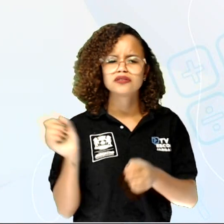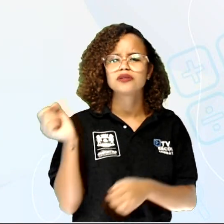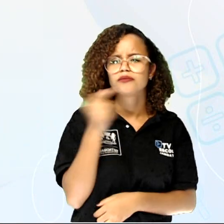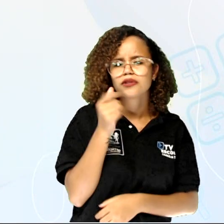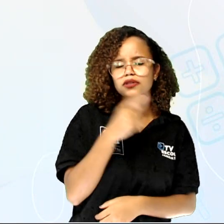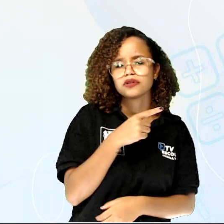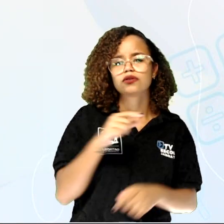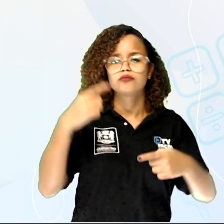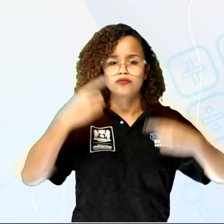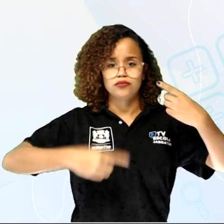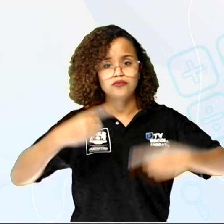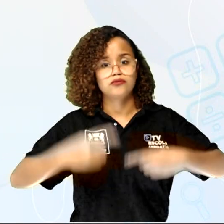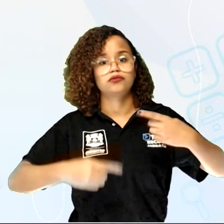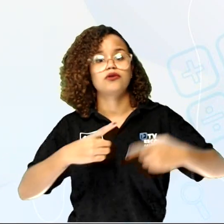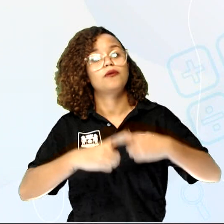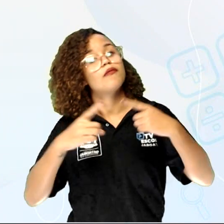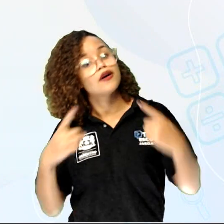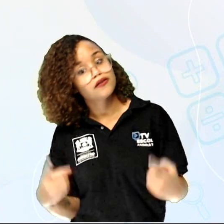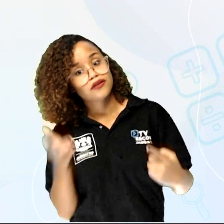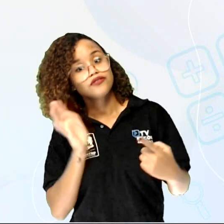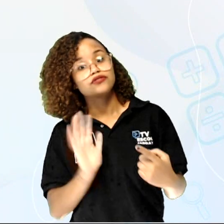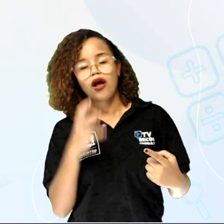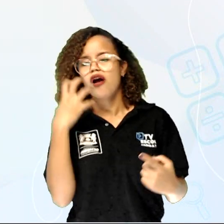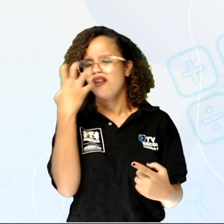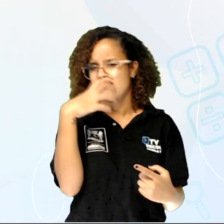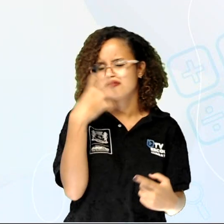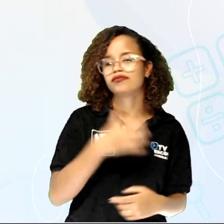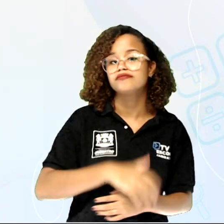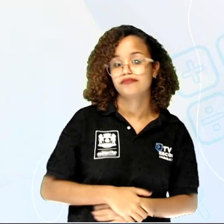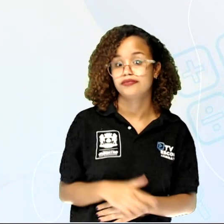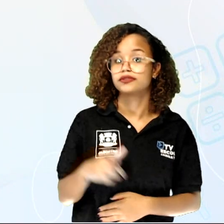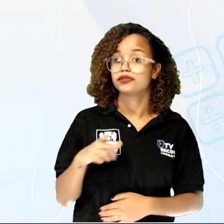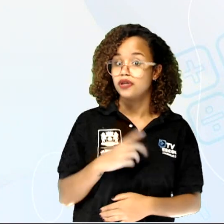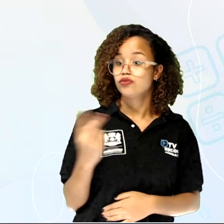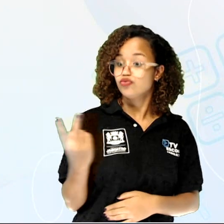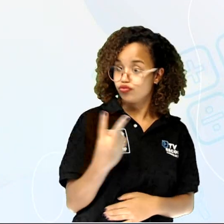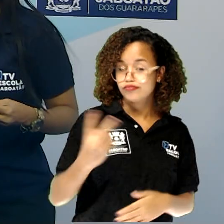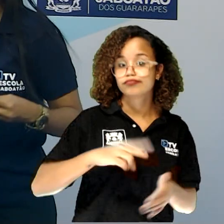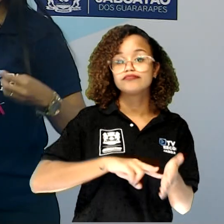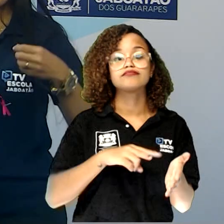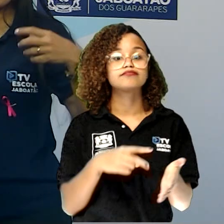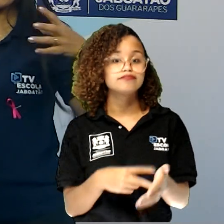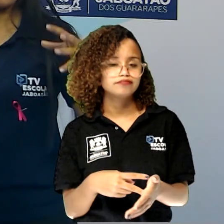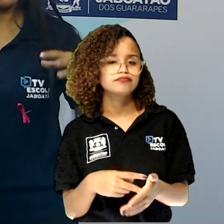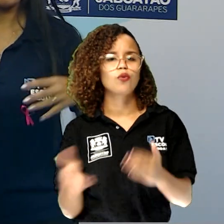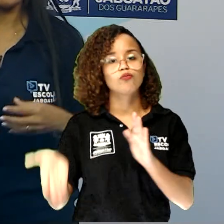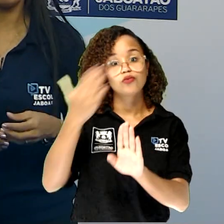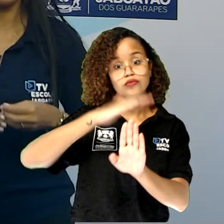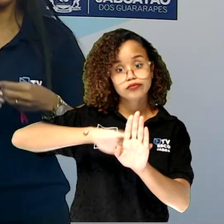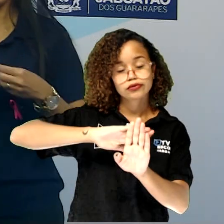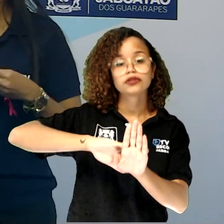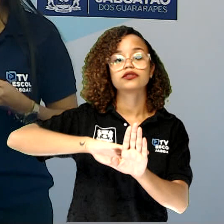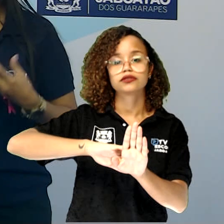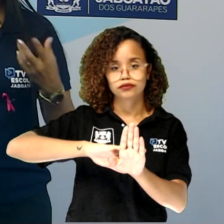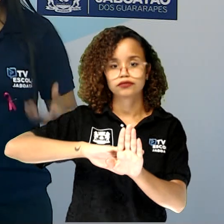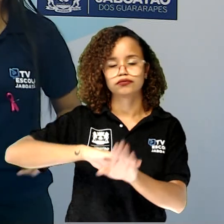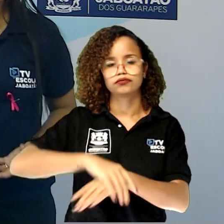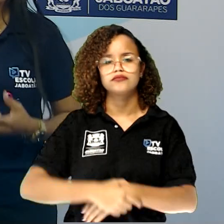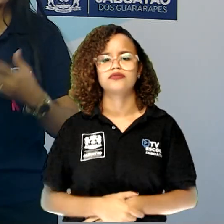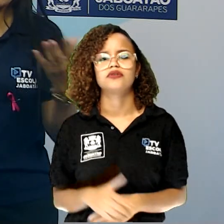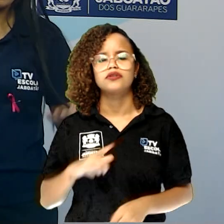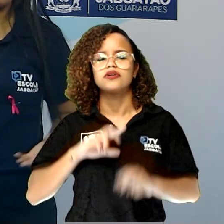XII, Santo Tomás de Aquino já escrevia que brincar é necessário para levar uma vida humana, defendendo que as